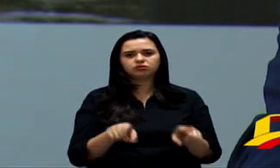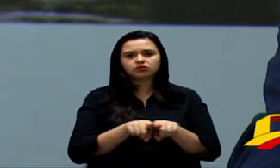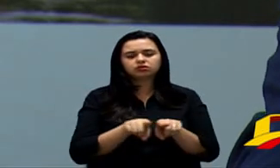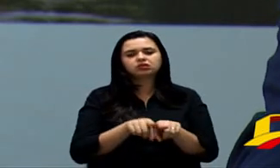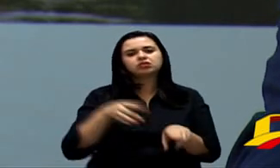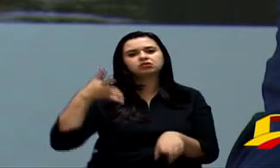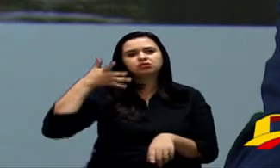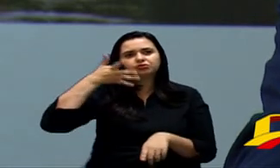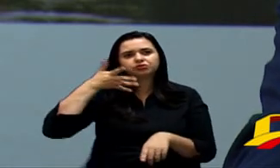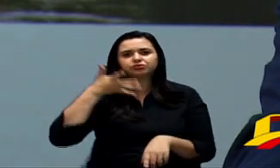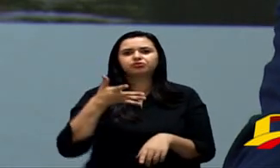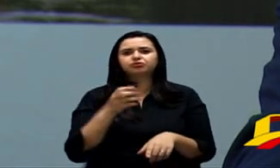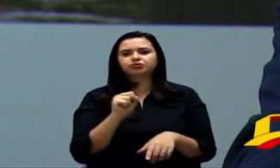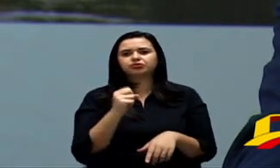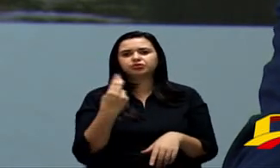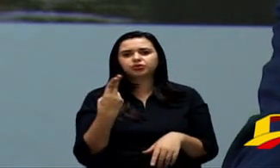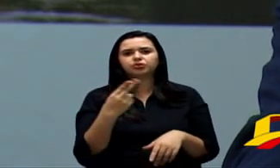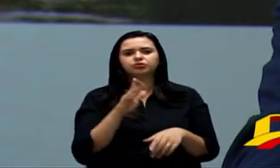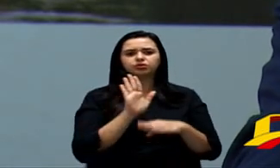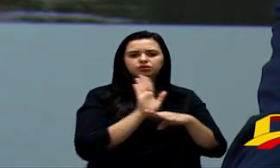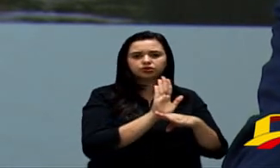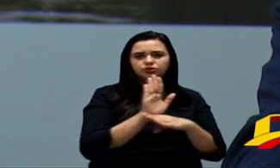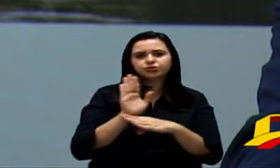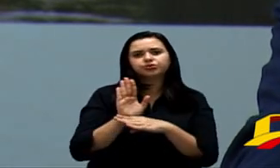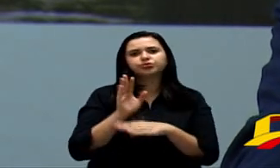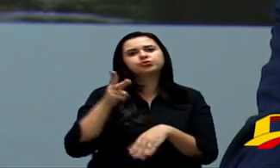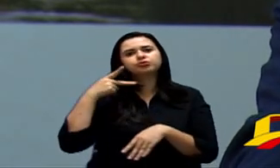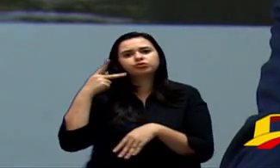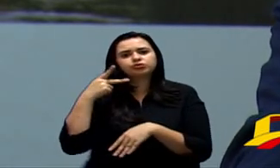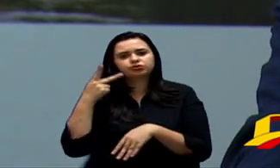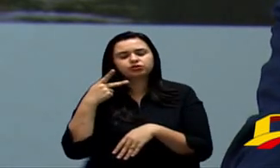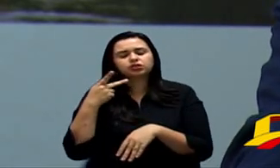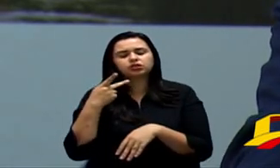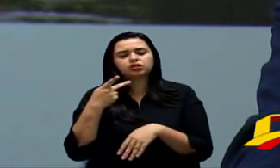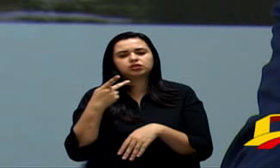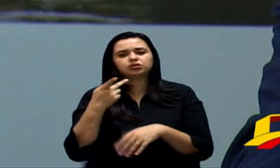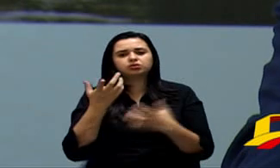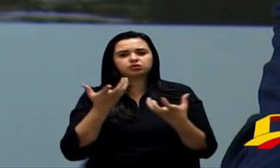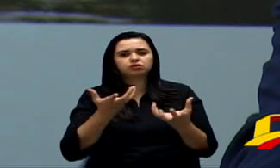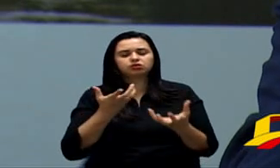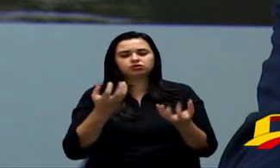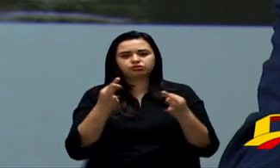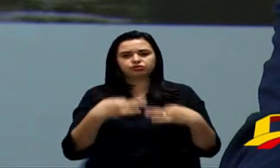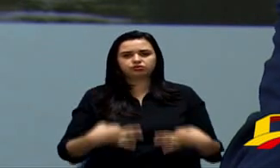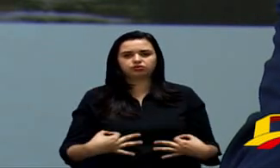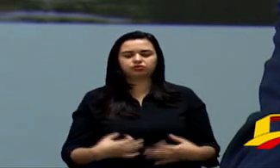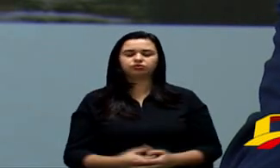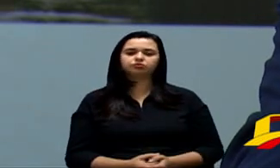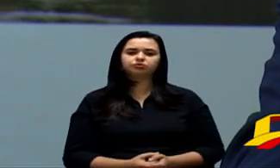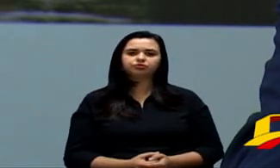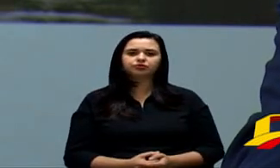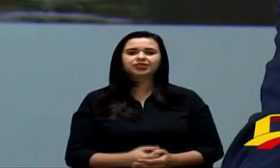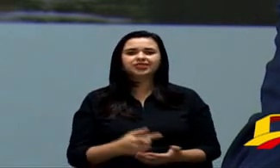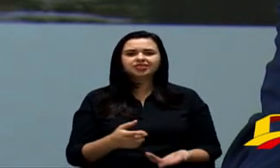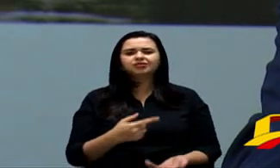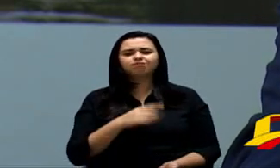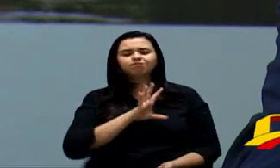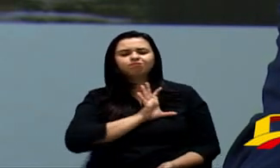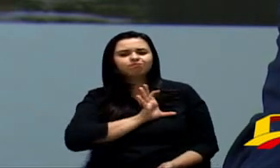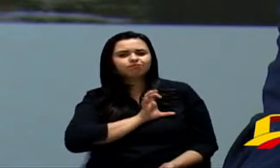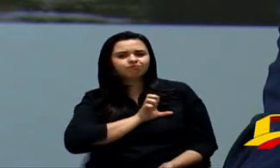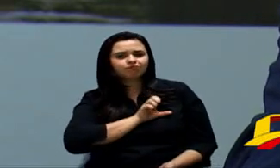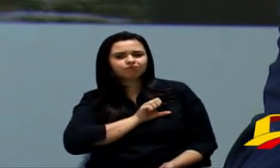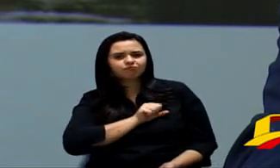participações aqui. Como vereador dessa casa, votando pelo melhor da nossa cidade. Scott, então. E eu peguei um amor pelo Sandro também,